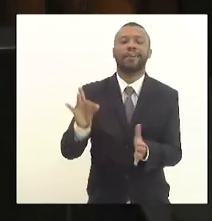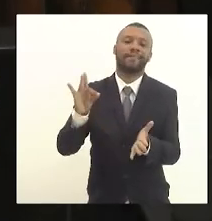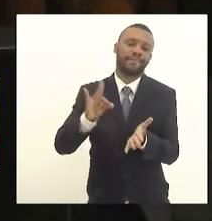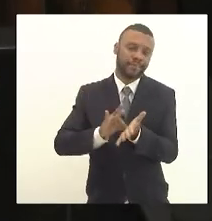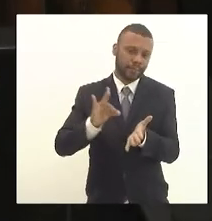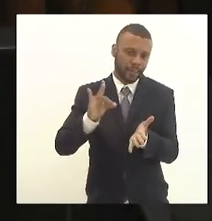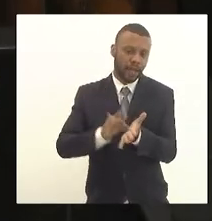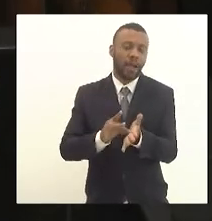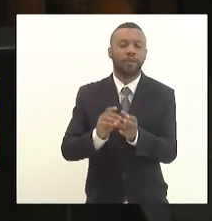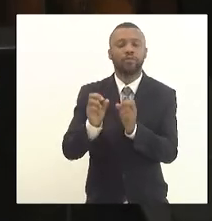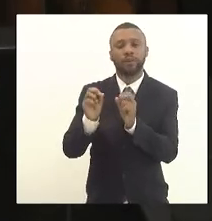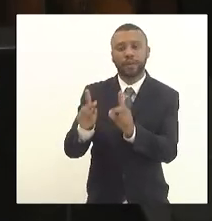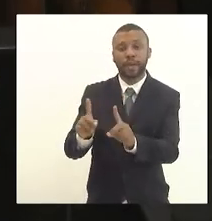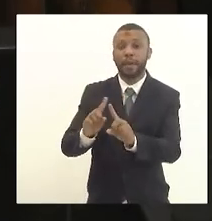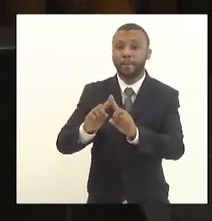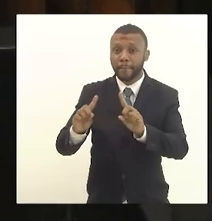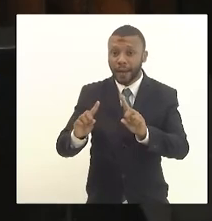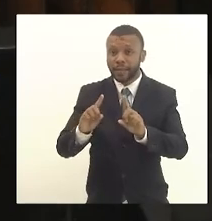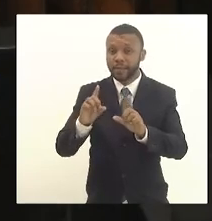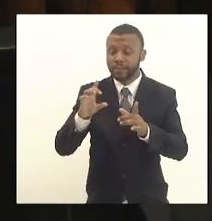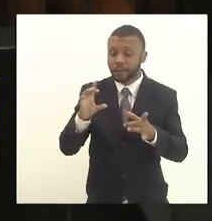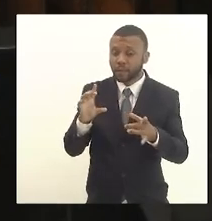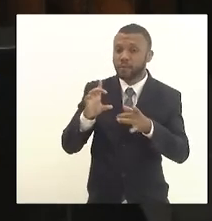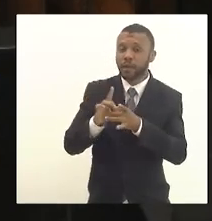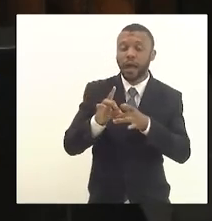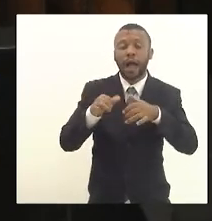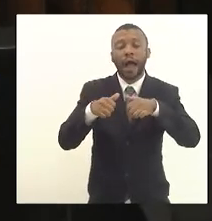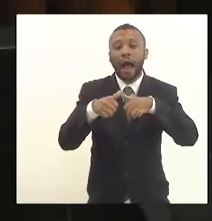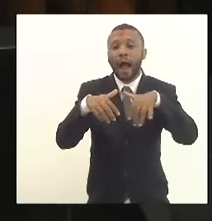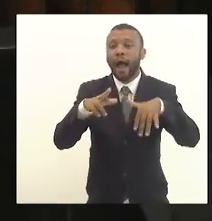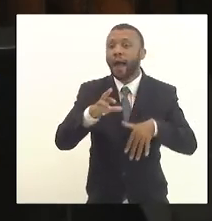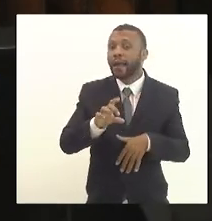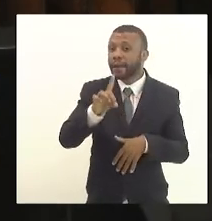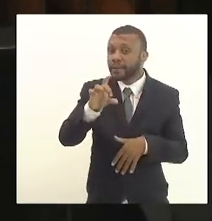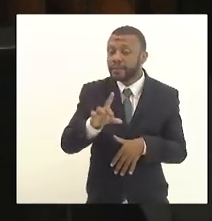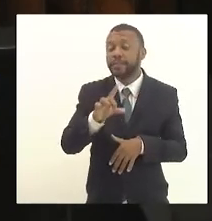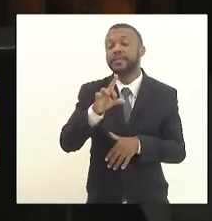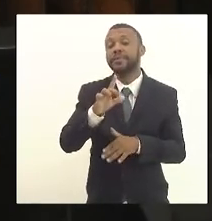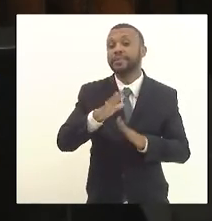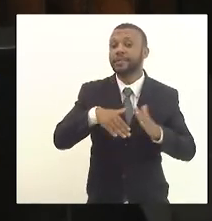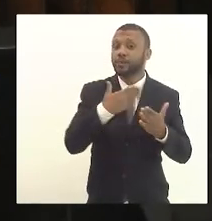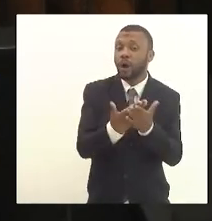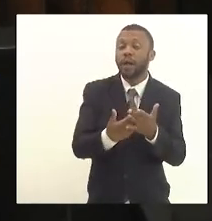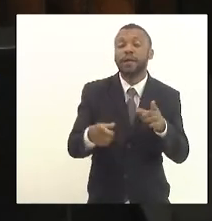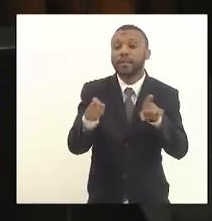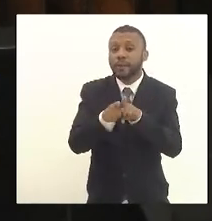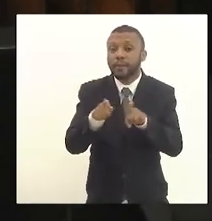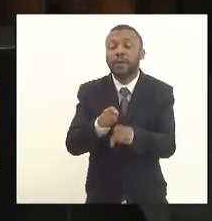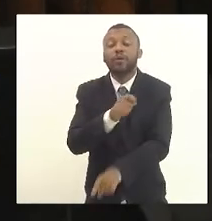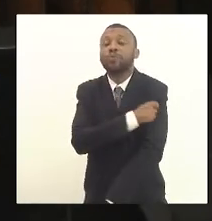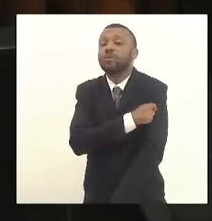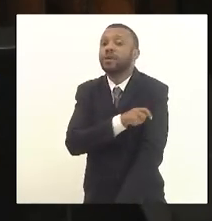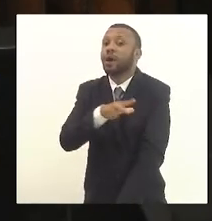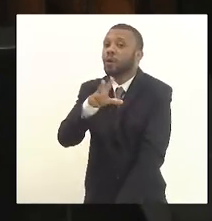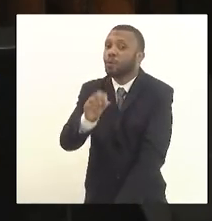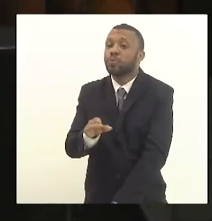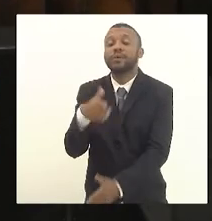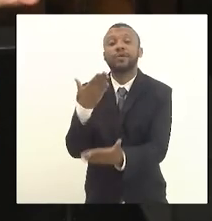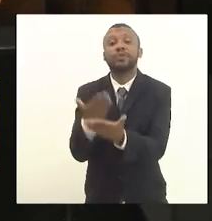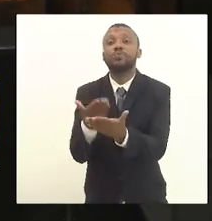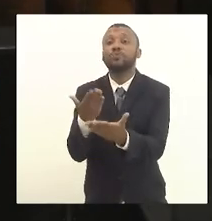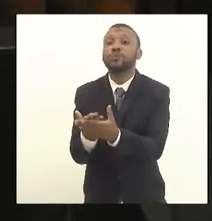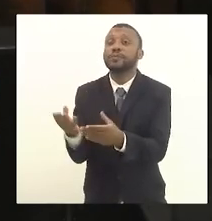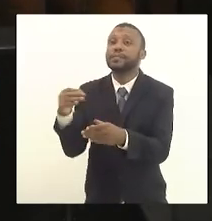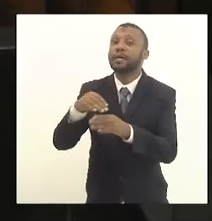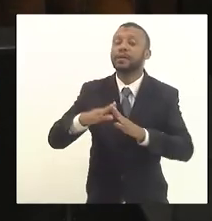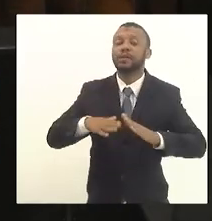Mas tem que conectar a rede das escolas e os alunos que estudam nessas escolas. Porque o aluno não precisa